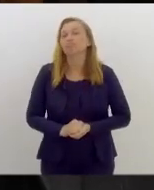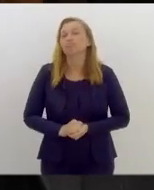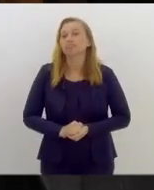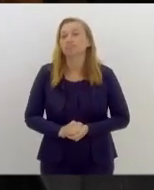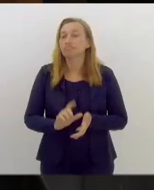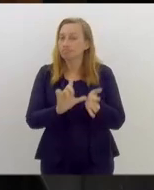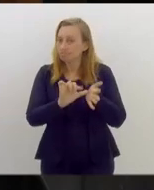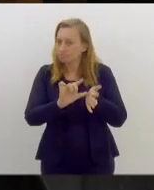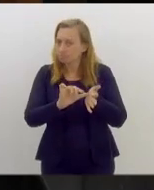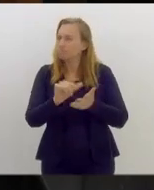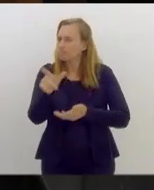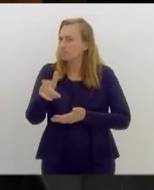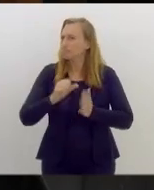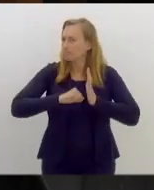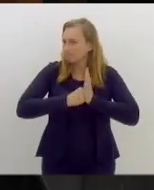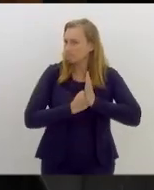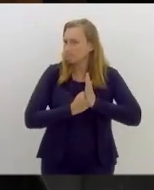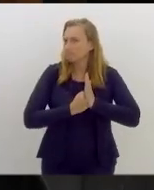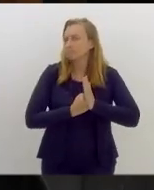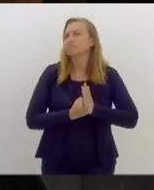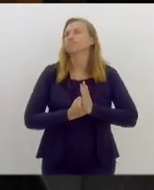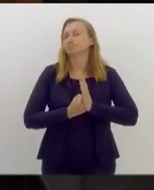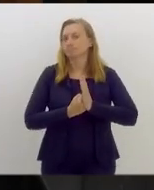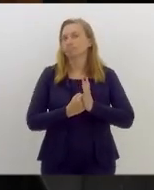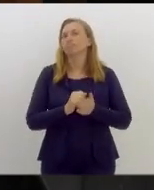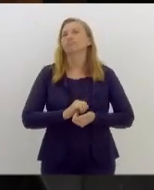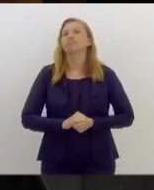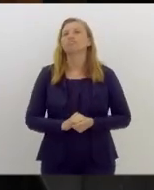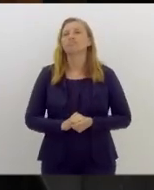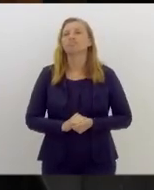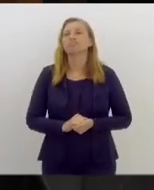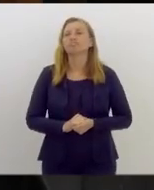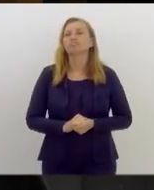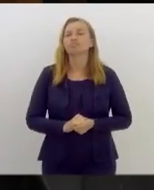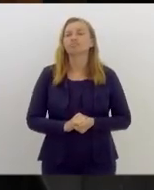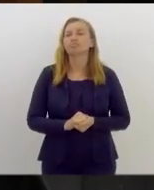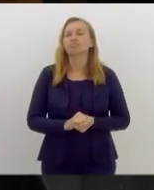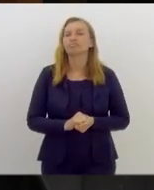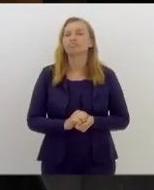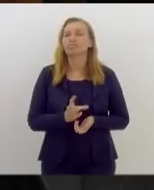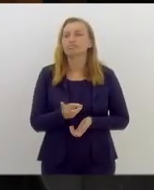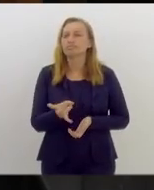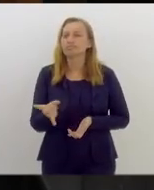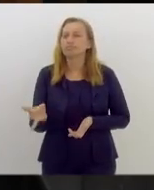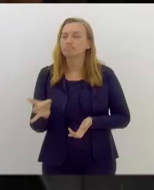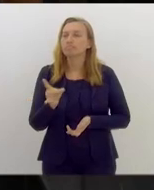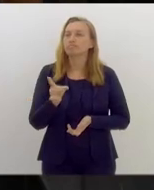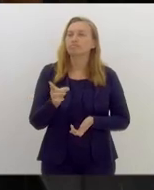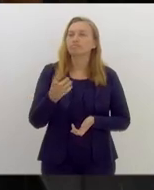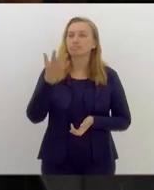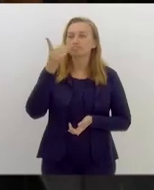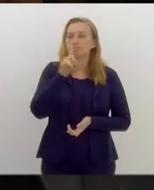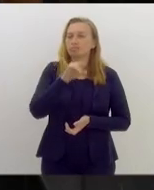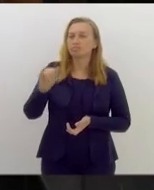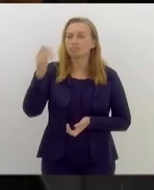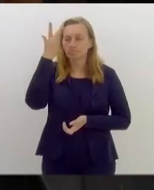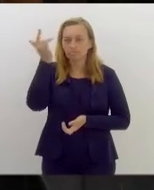E que esse trancamento seja contabilizado a partir do dia de amanhã,